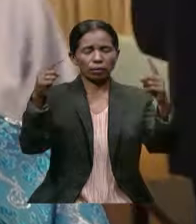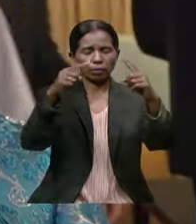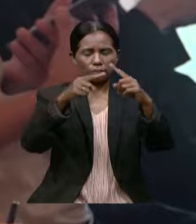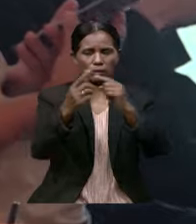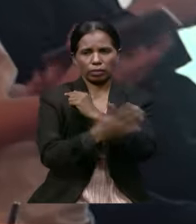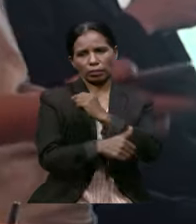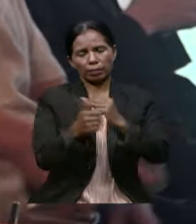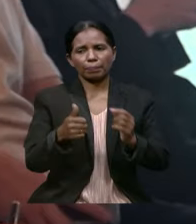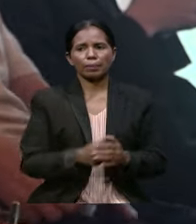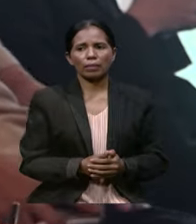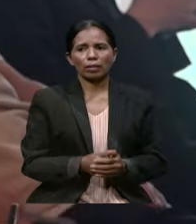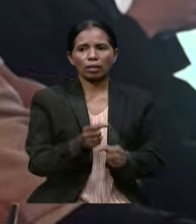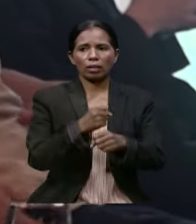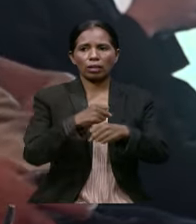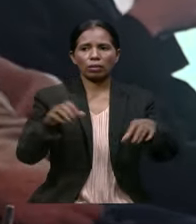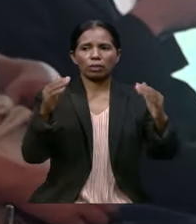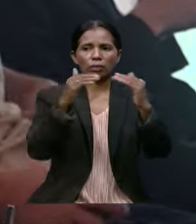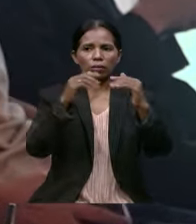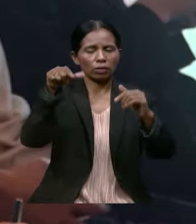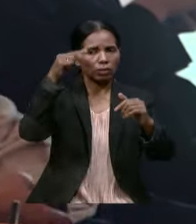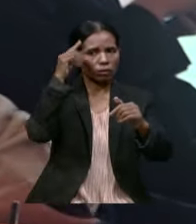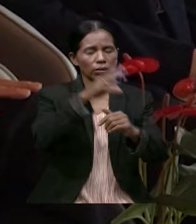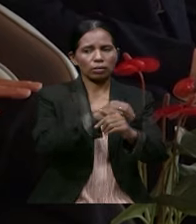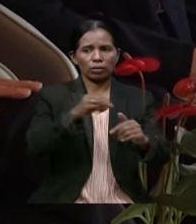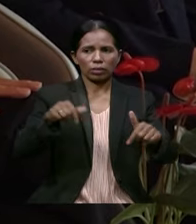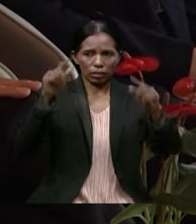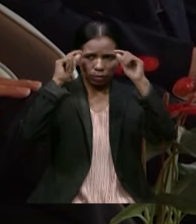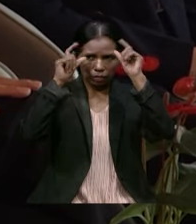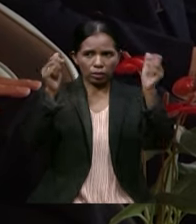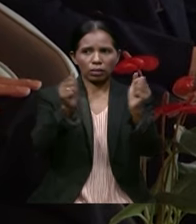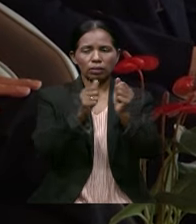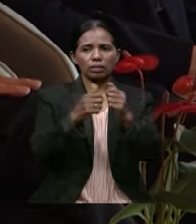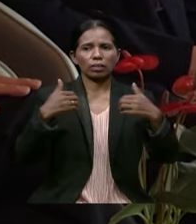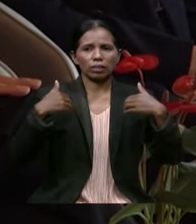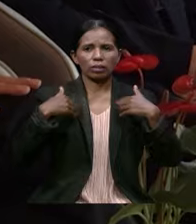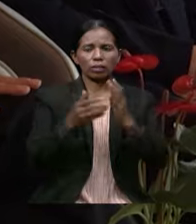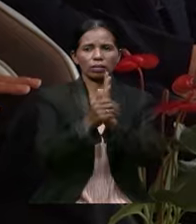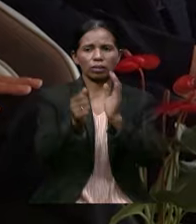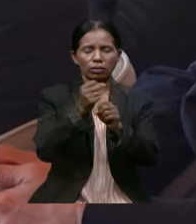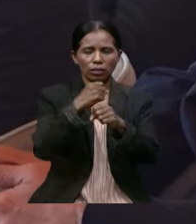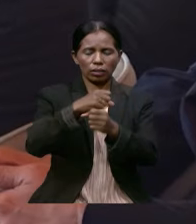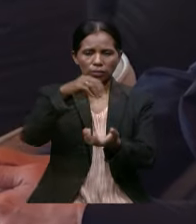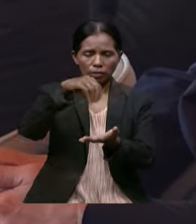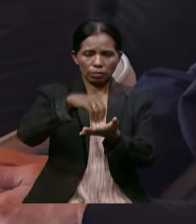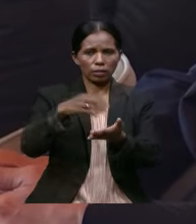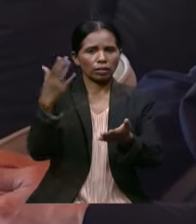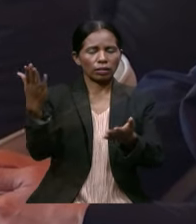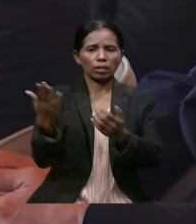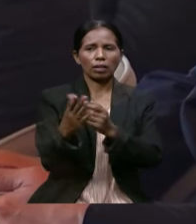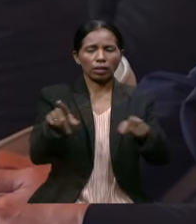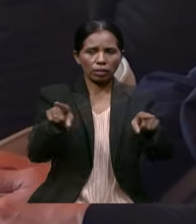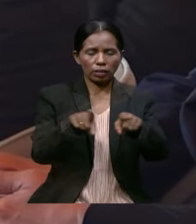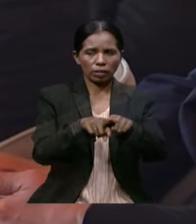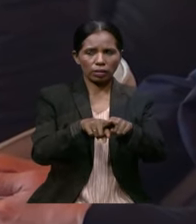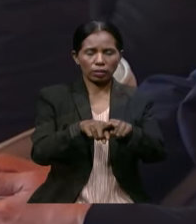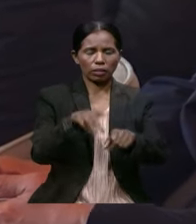estrangeiro. Investidor Hirak Nebe halau soro mutu ho governante no delegação Timor-Leste ne e a capacidade atu halau investimento e setor oi-oin, makanesan